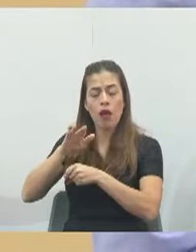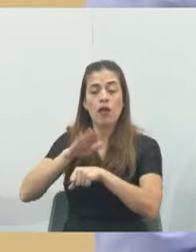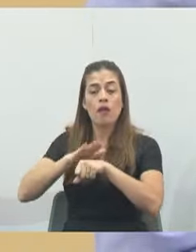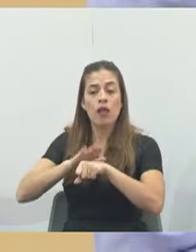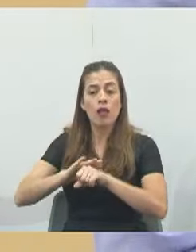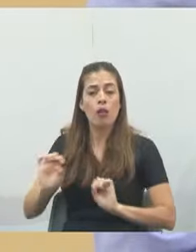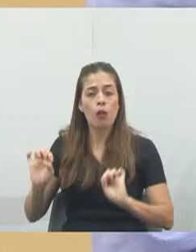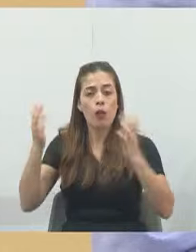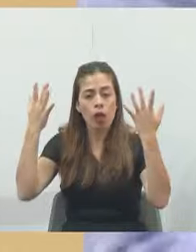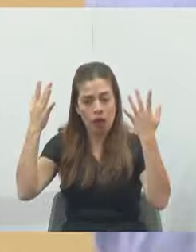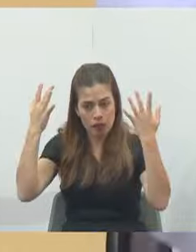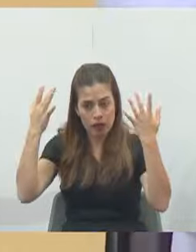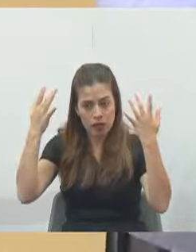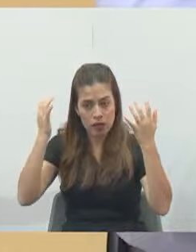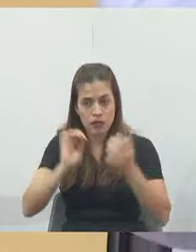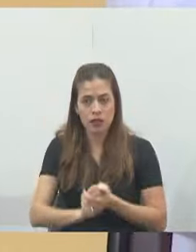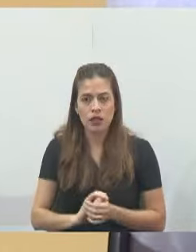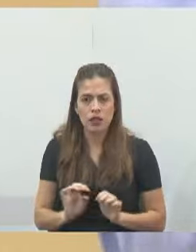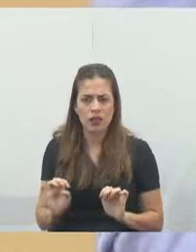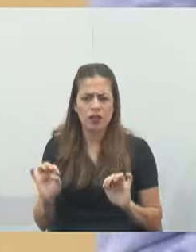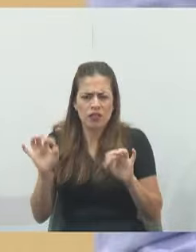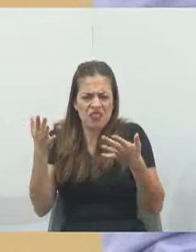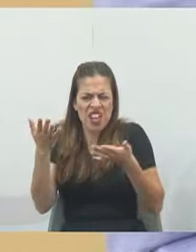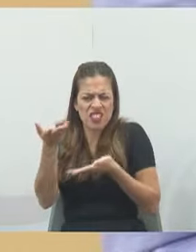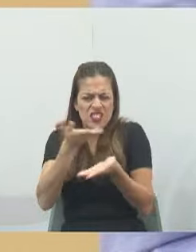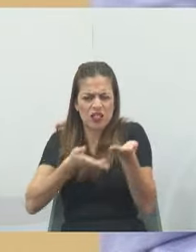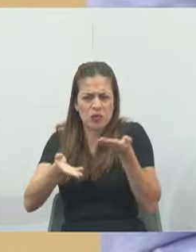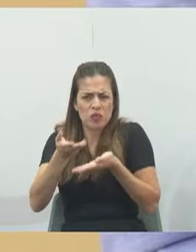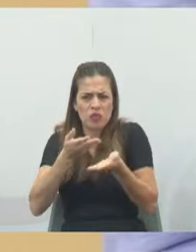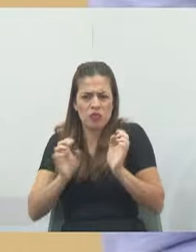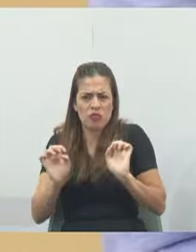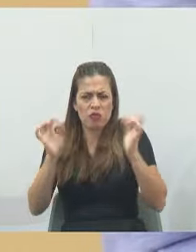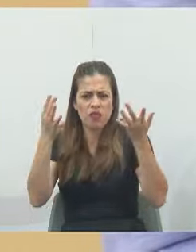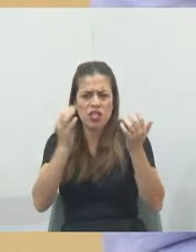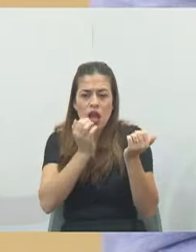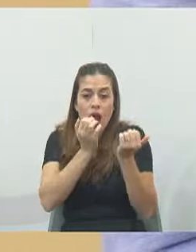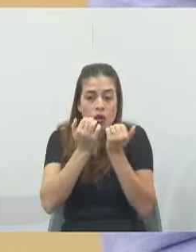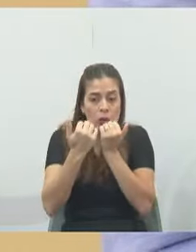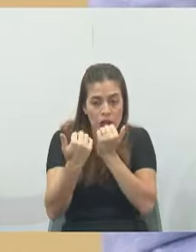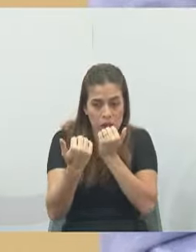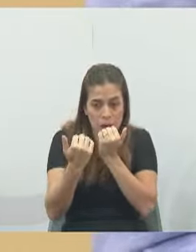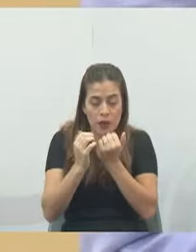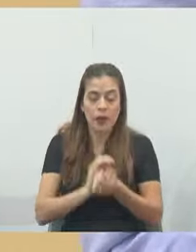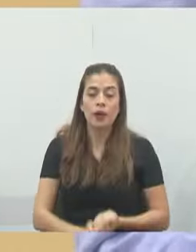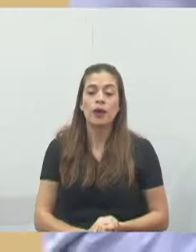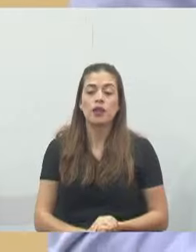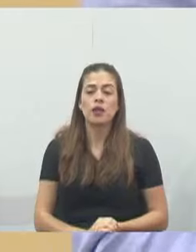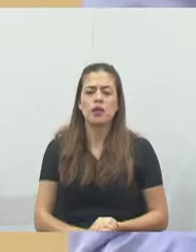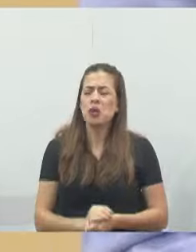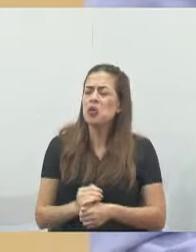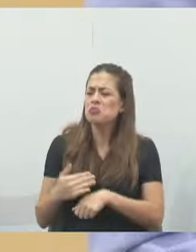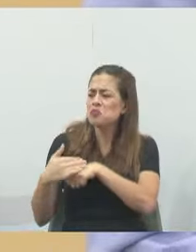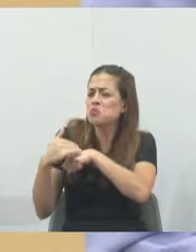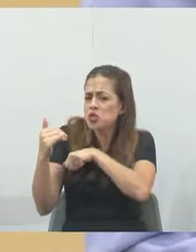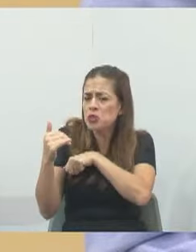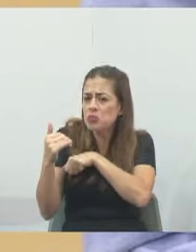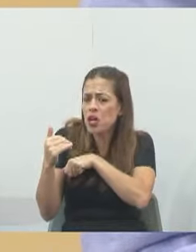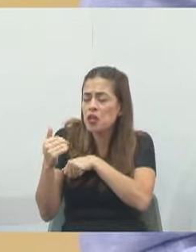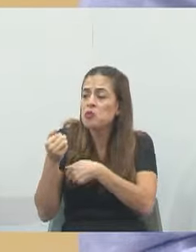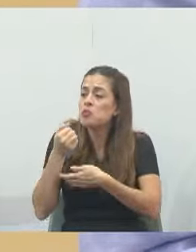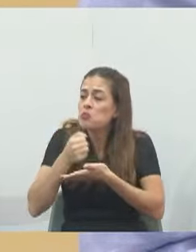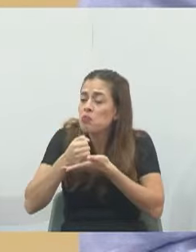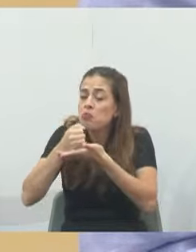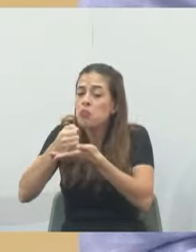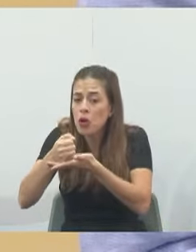festa, a festa chamava, festa entre eles lá, chamava a Festa do Milho. E eles me procuraram para pedir